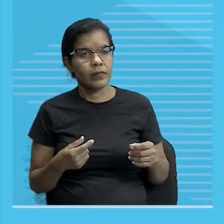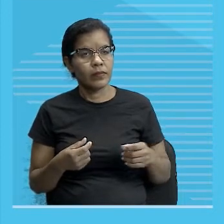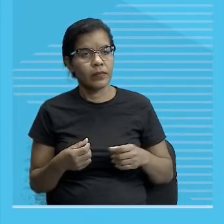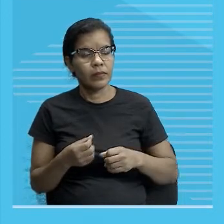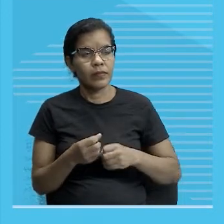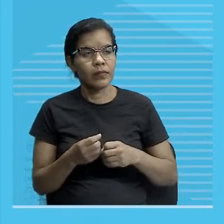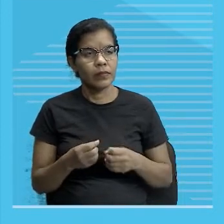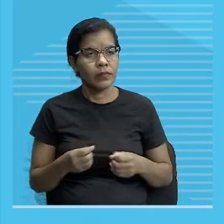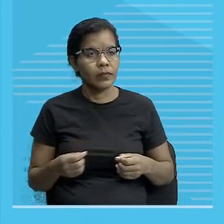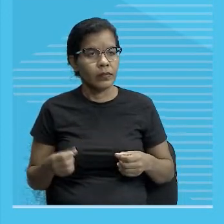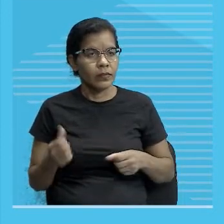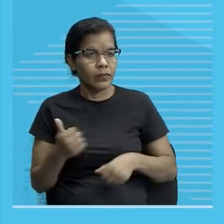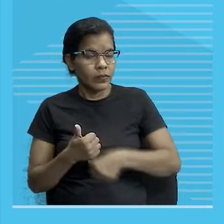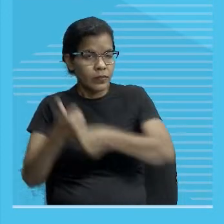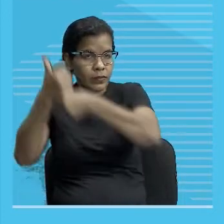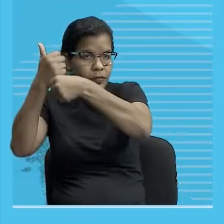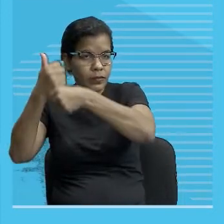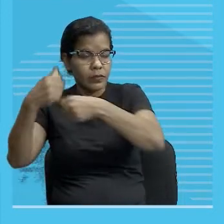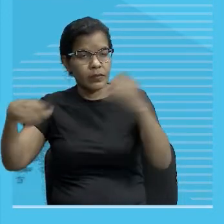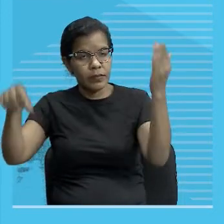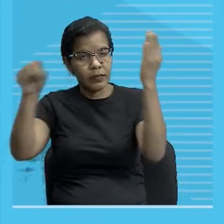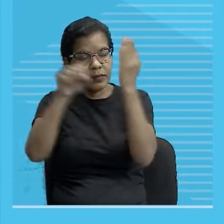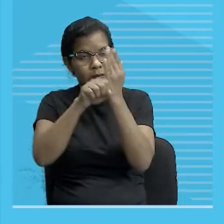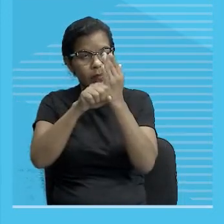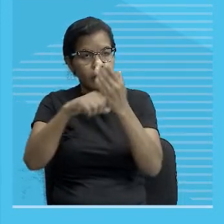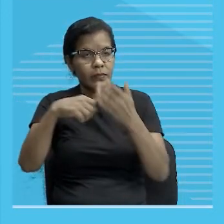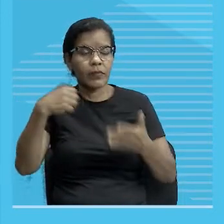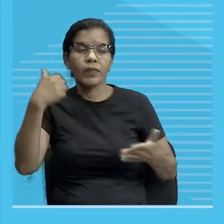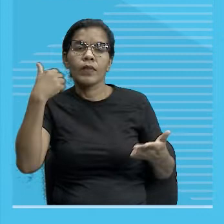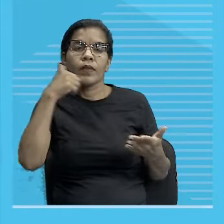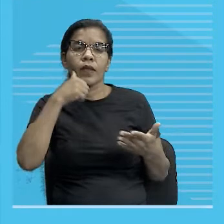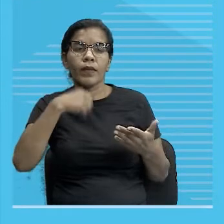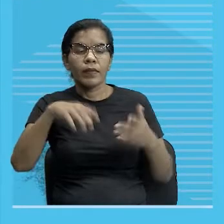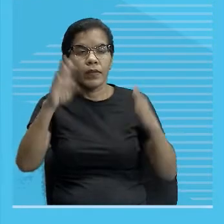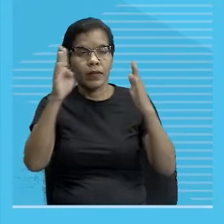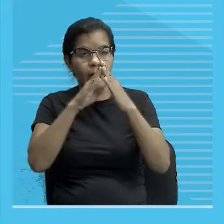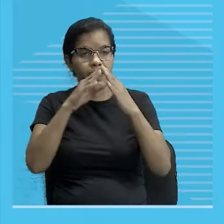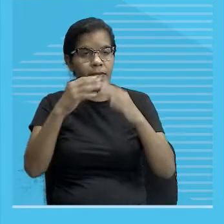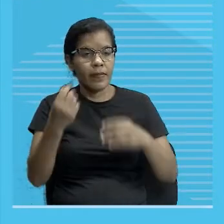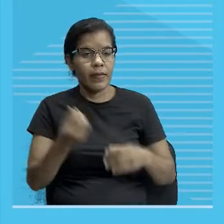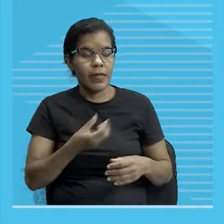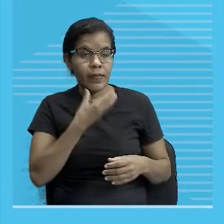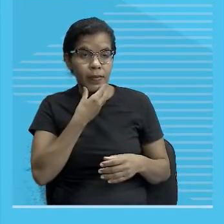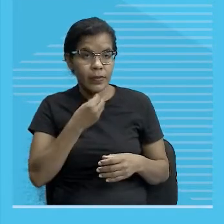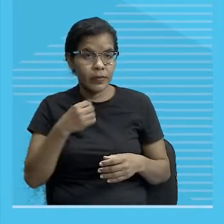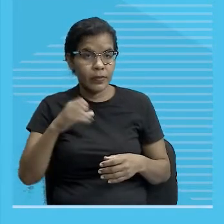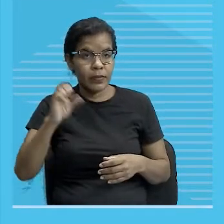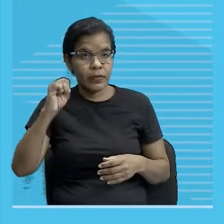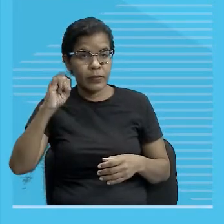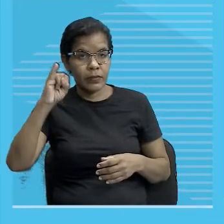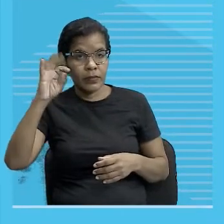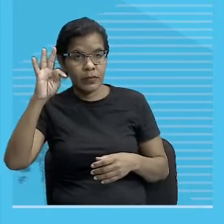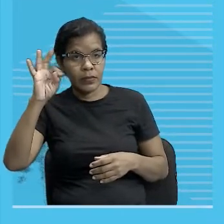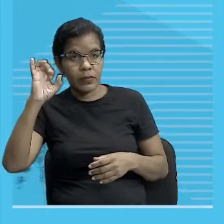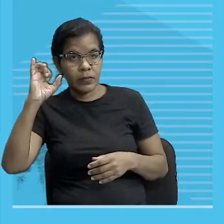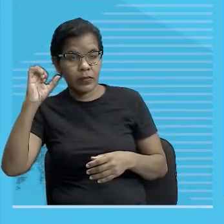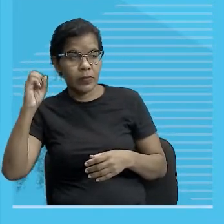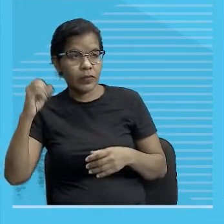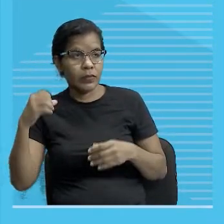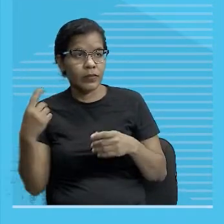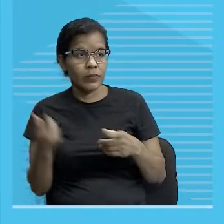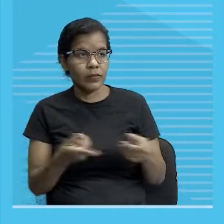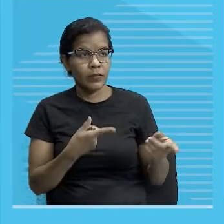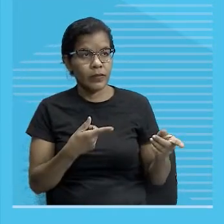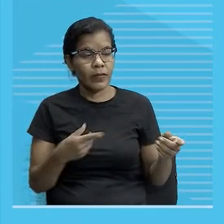Aparentemente, a substituição do substantivo feminino casa pelo masculino sítio acarretou aqui embaixo, ó,